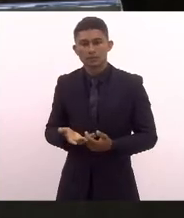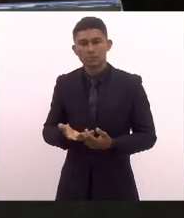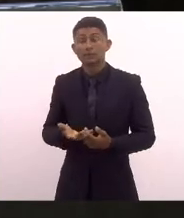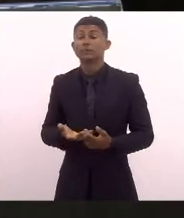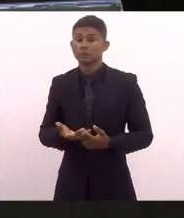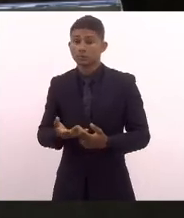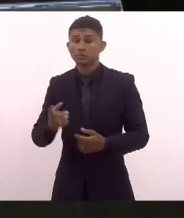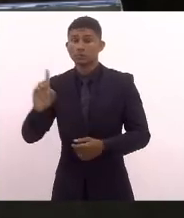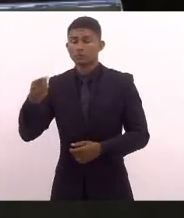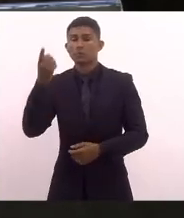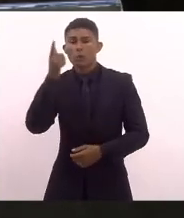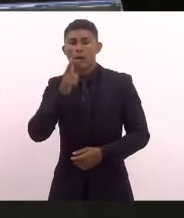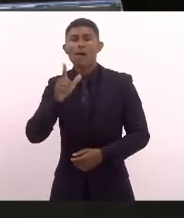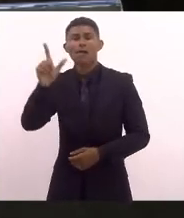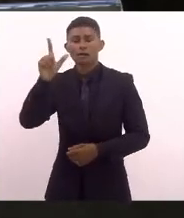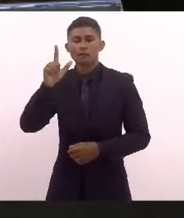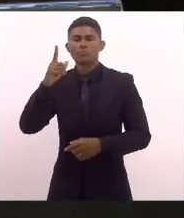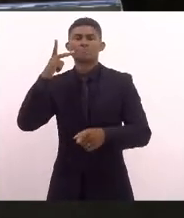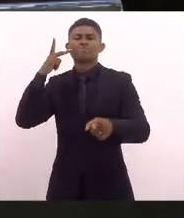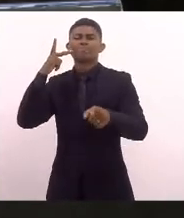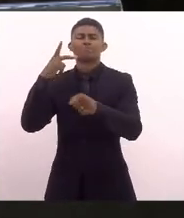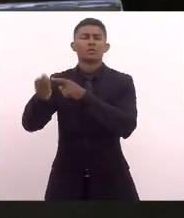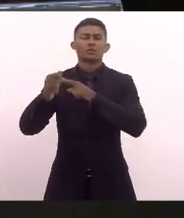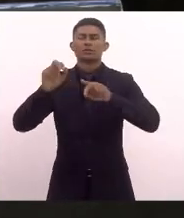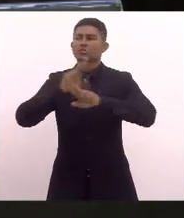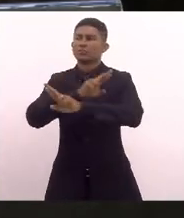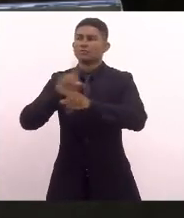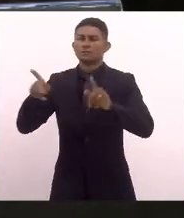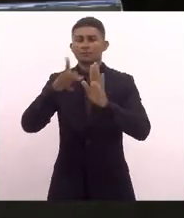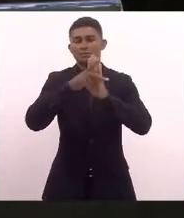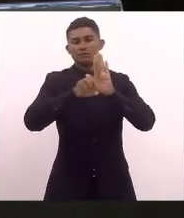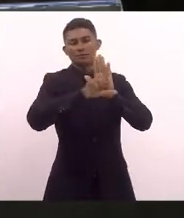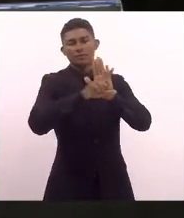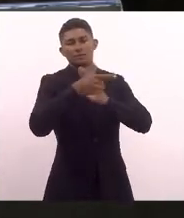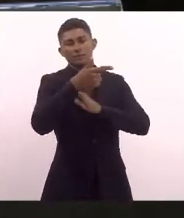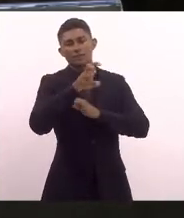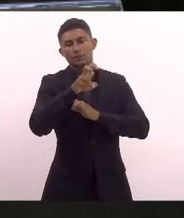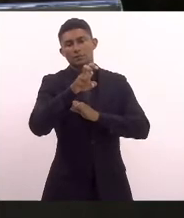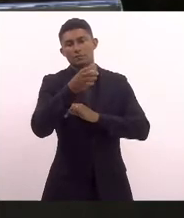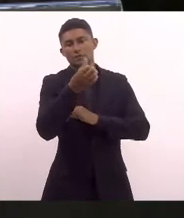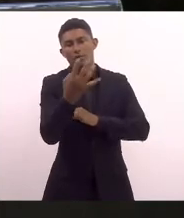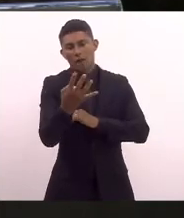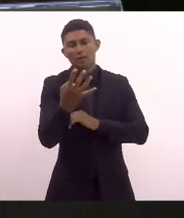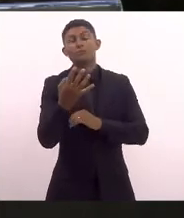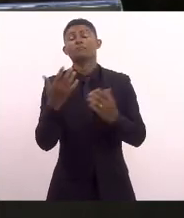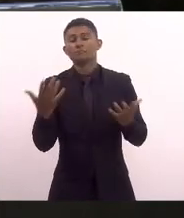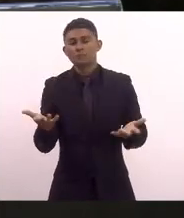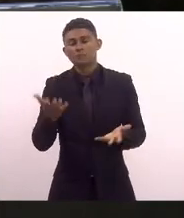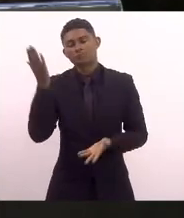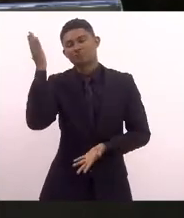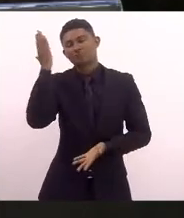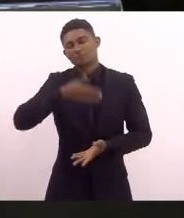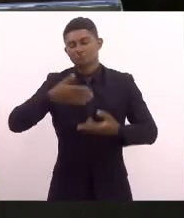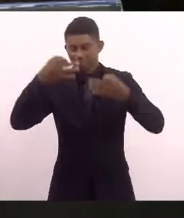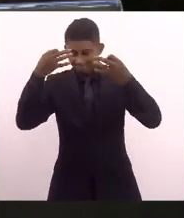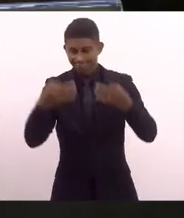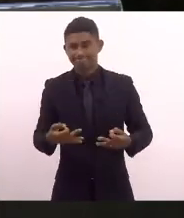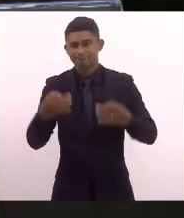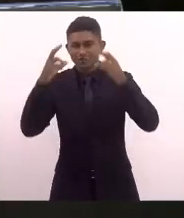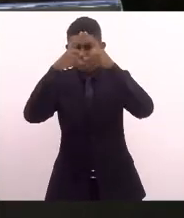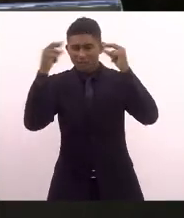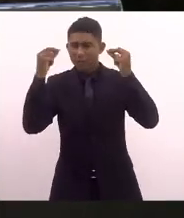nós conseguimos vencer a nossa PL 2564, ficou claro que a enfermagem começou não só